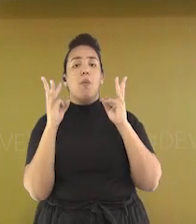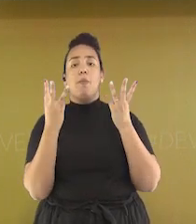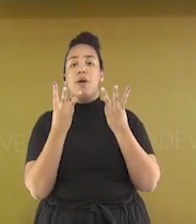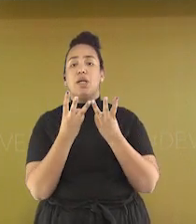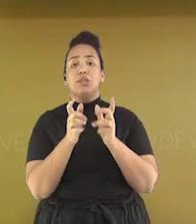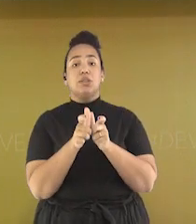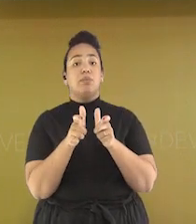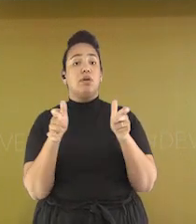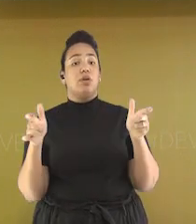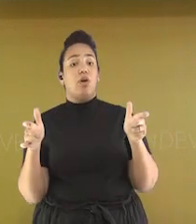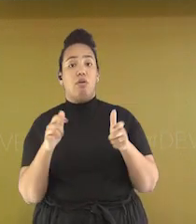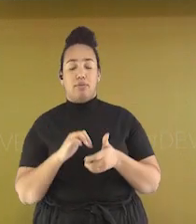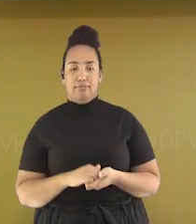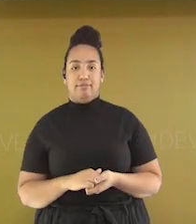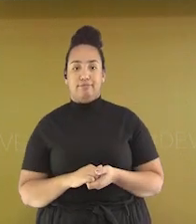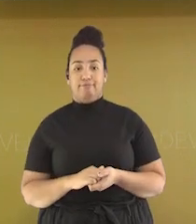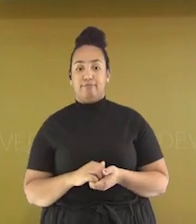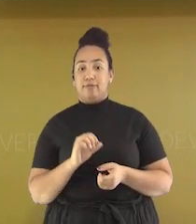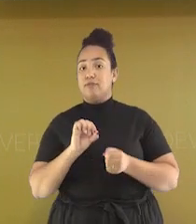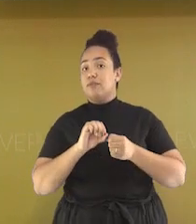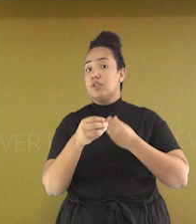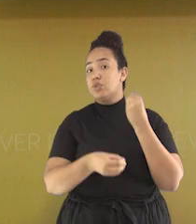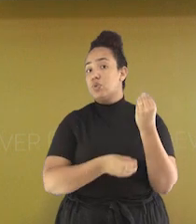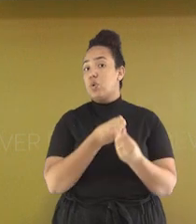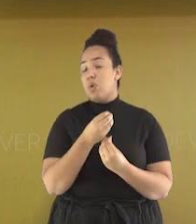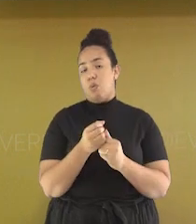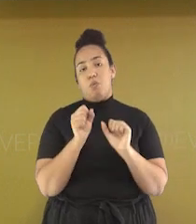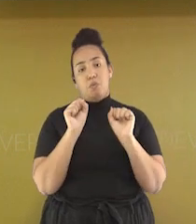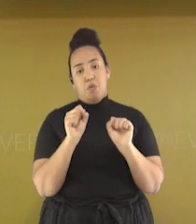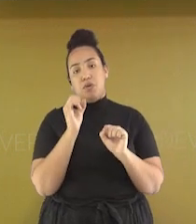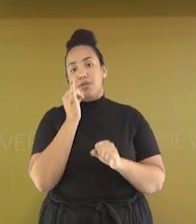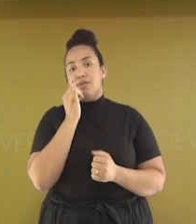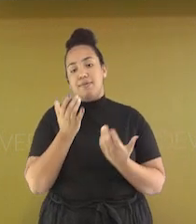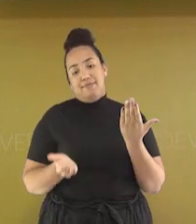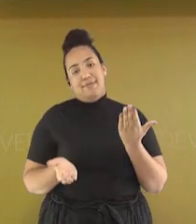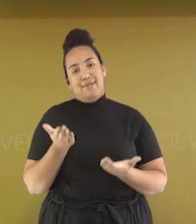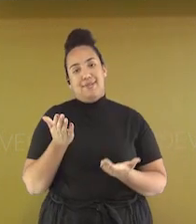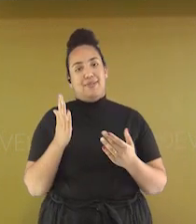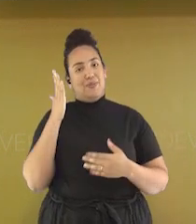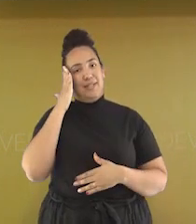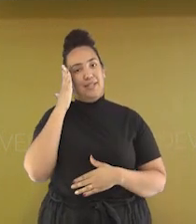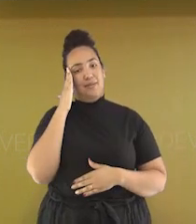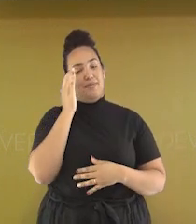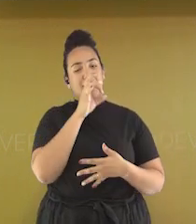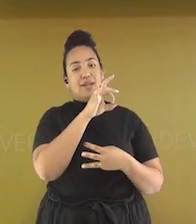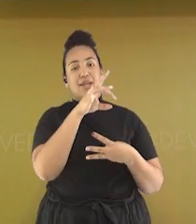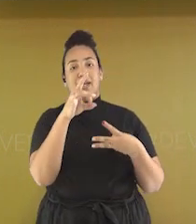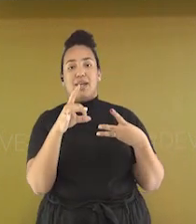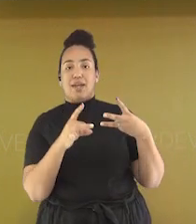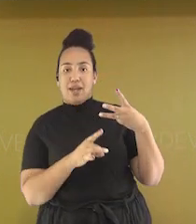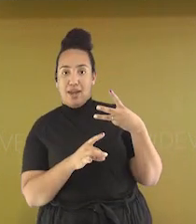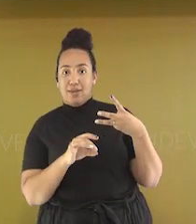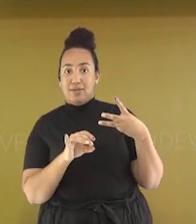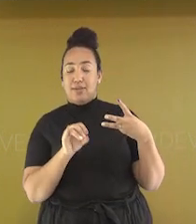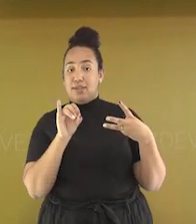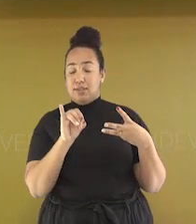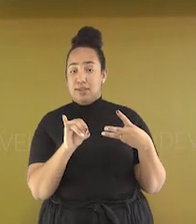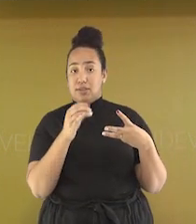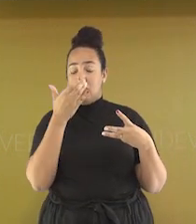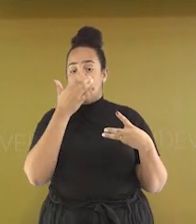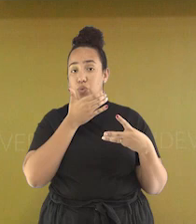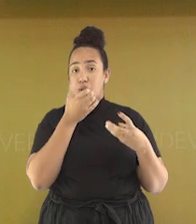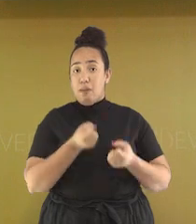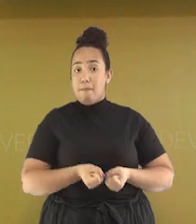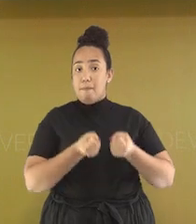O que podemos fazer? Podemos colocá-los em uma balança e medir a massa de cada tipo de fruta. Quem pesa